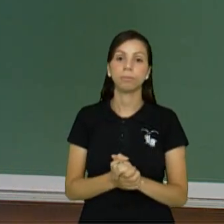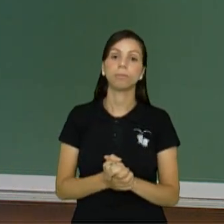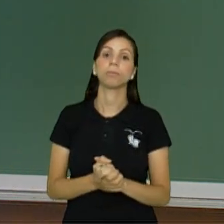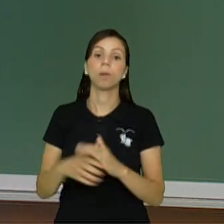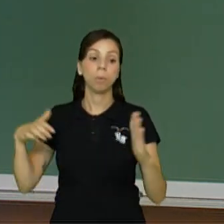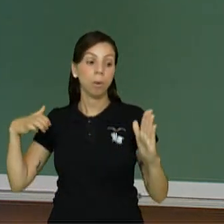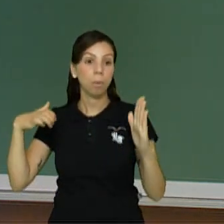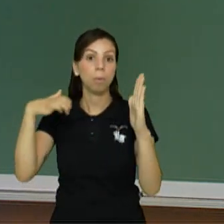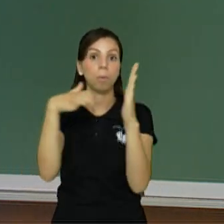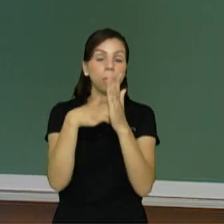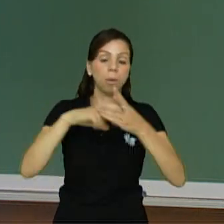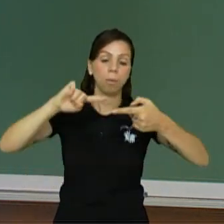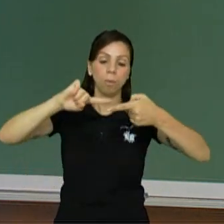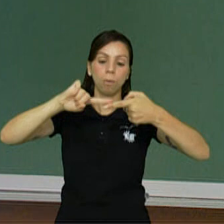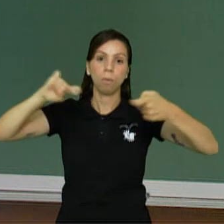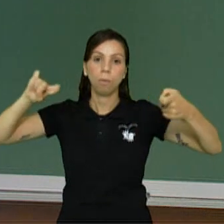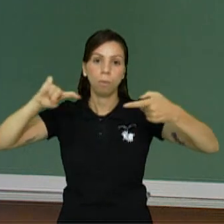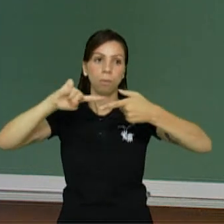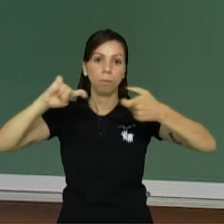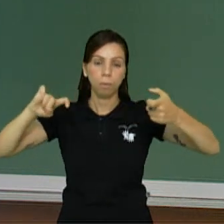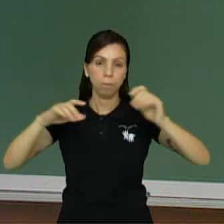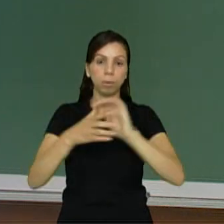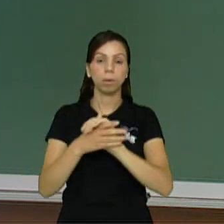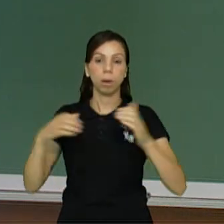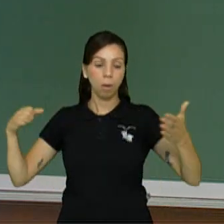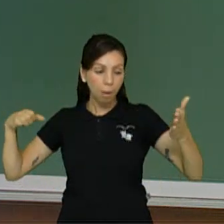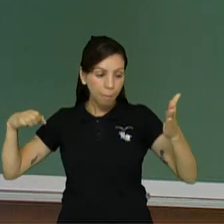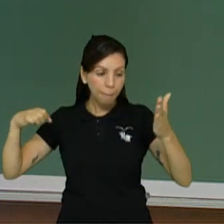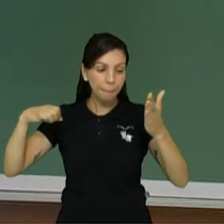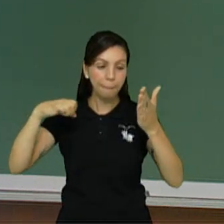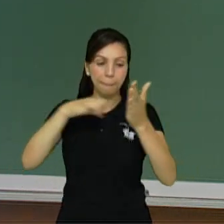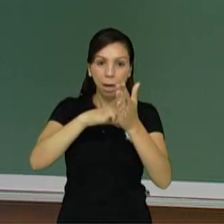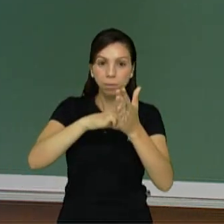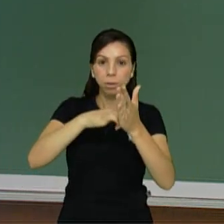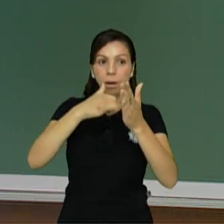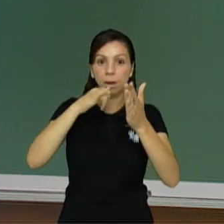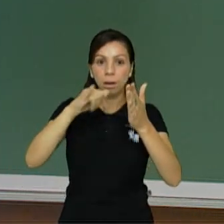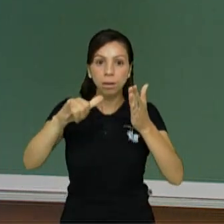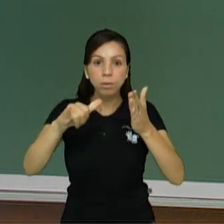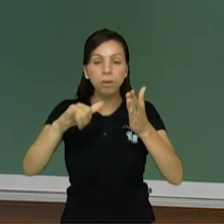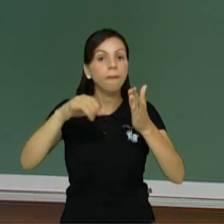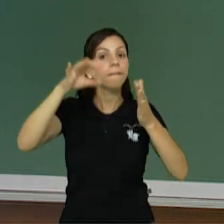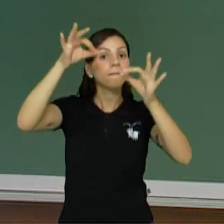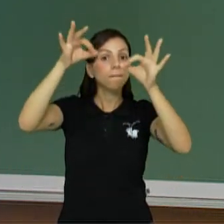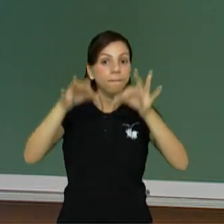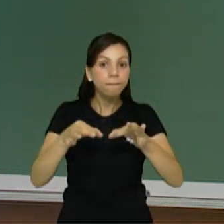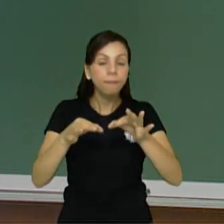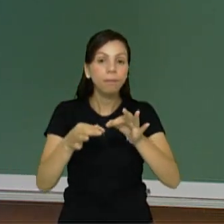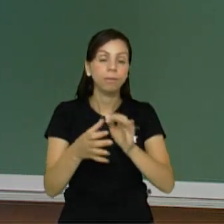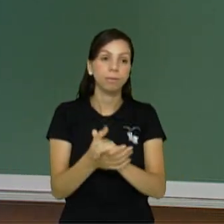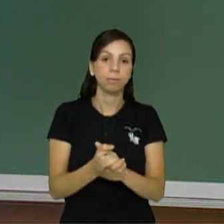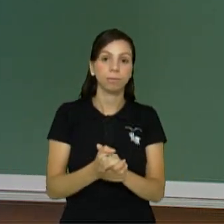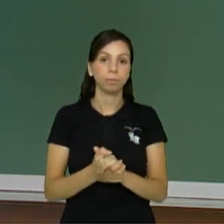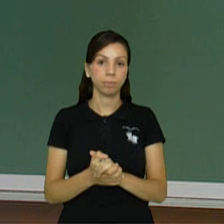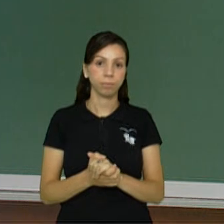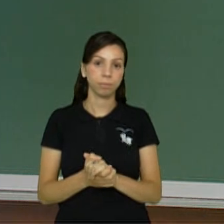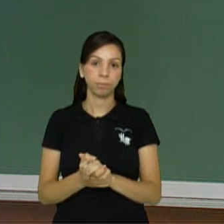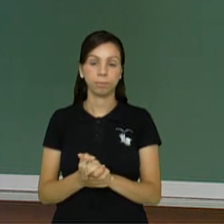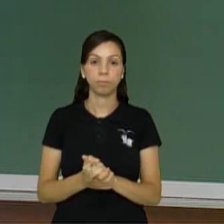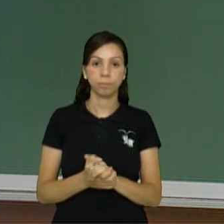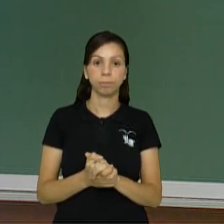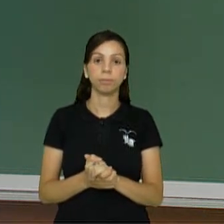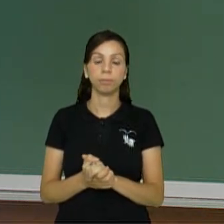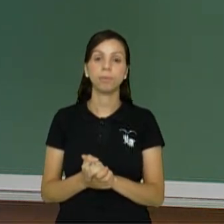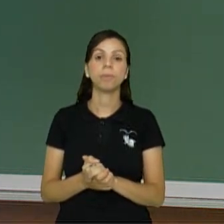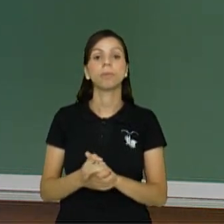elástica é aquela colisão então que ela bate e a energia cinética se mantém, tá? Ela não dissipa a energia cinética.